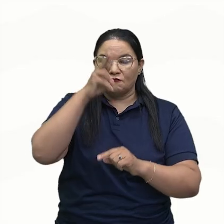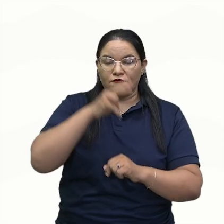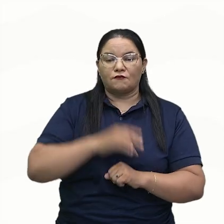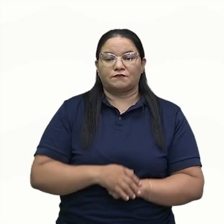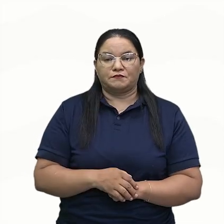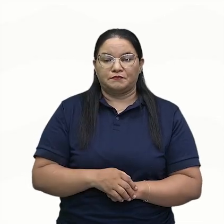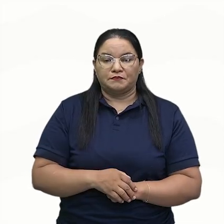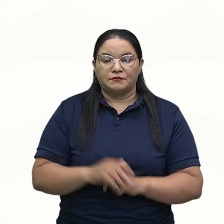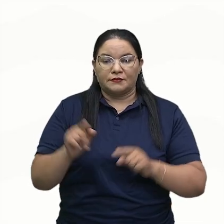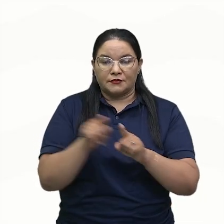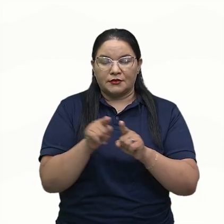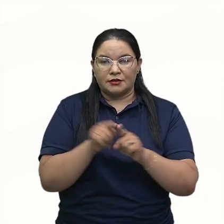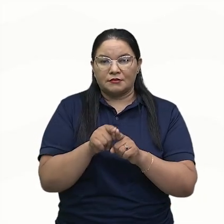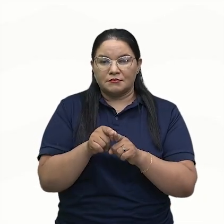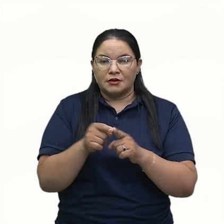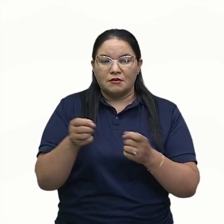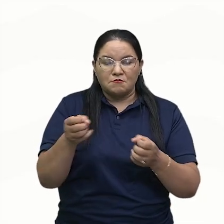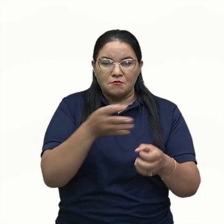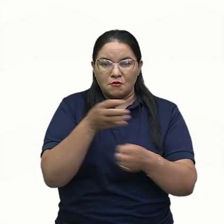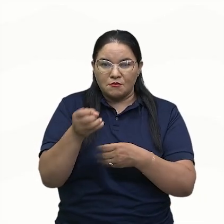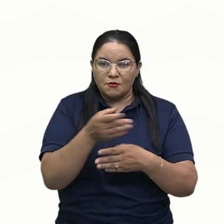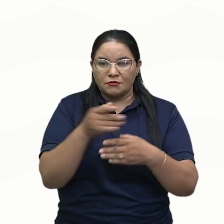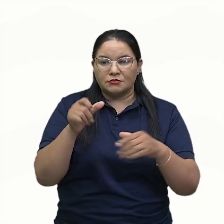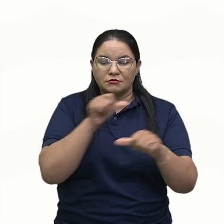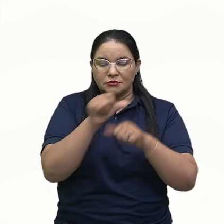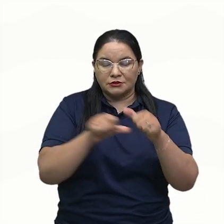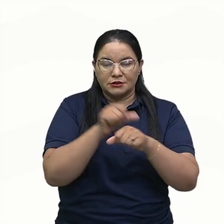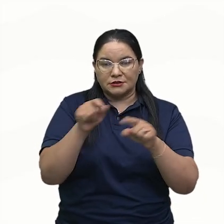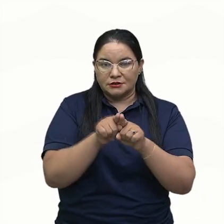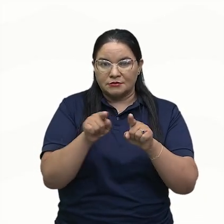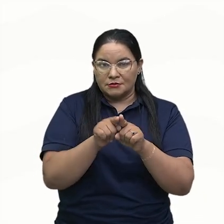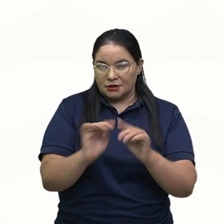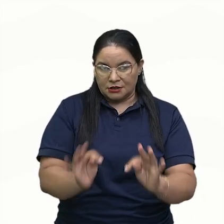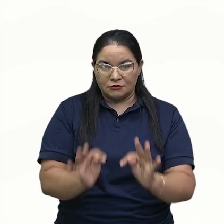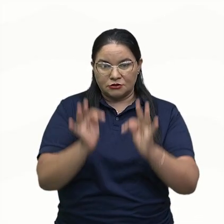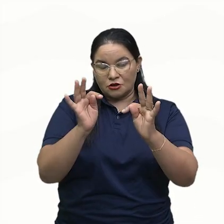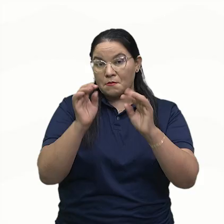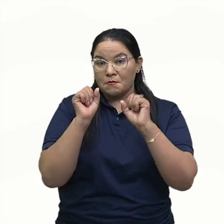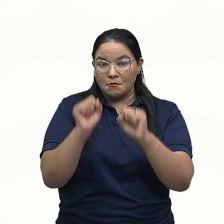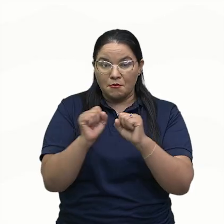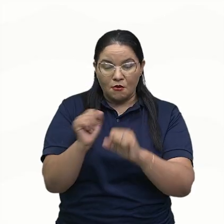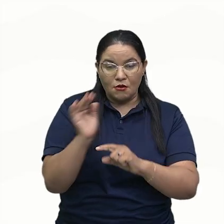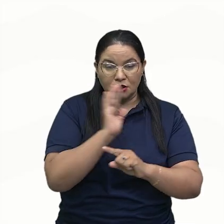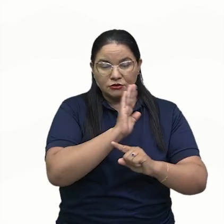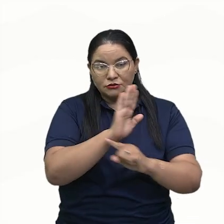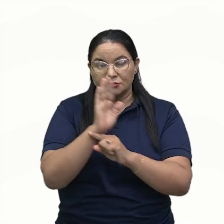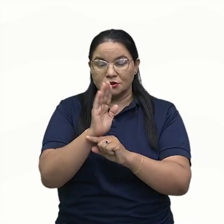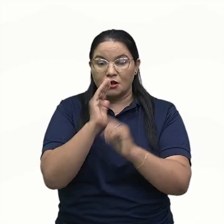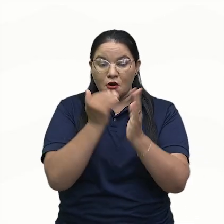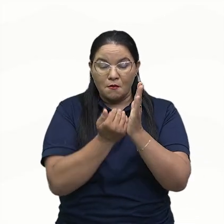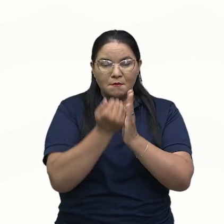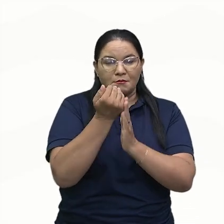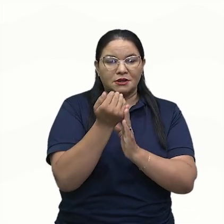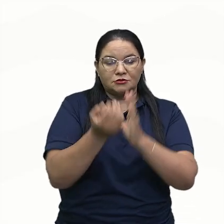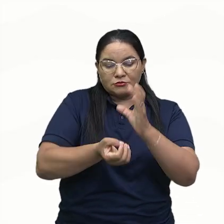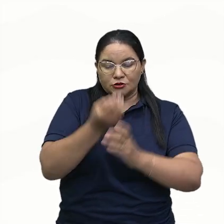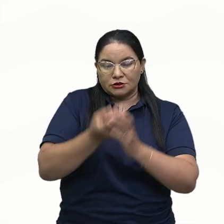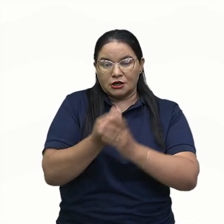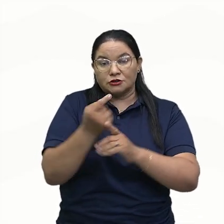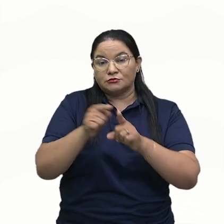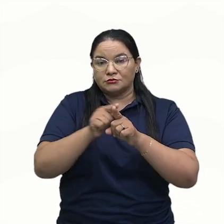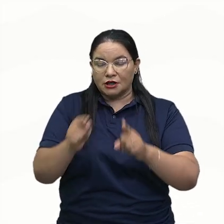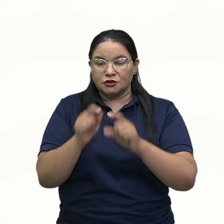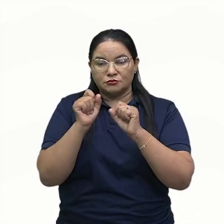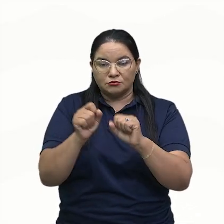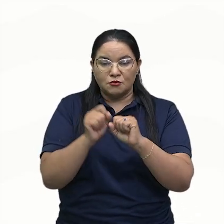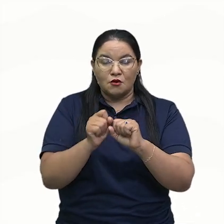E a modernização, a utilização de tecnologias pode ajudar a aumentar a produtividade e